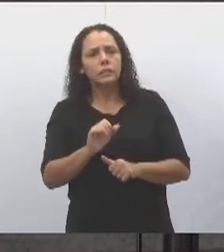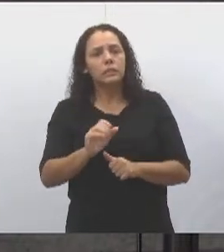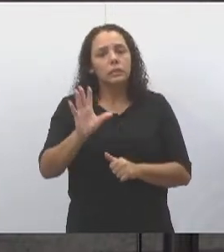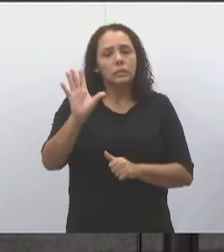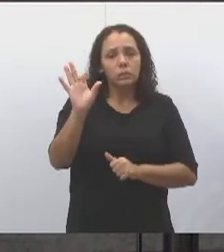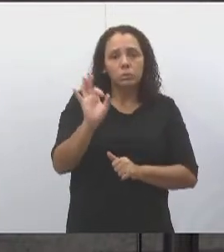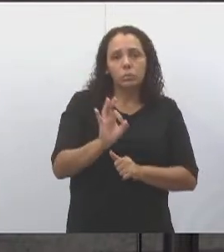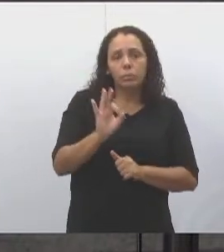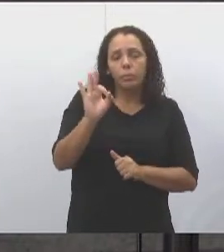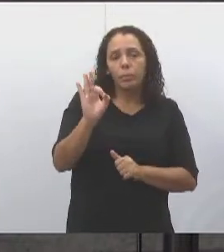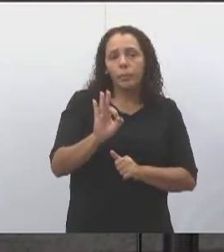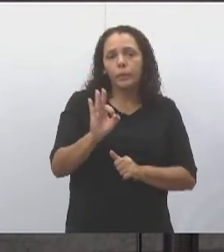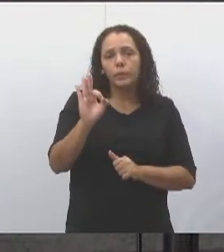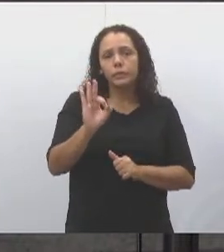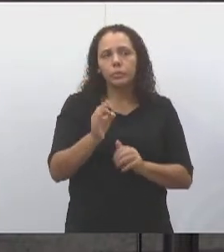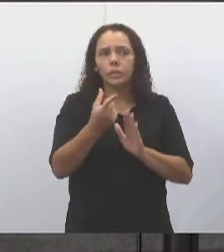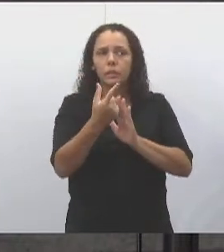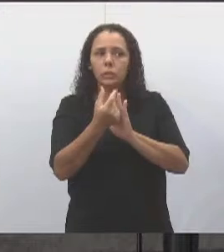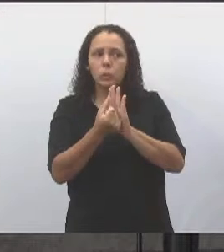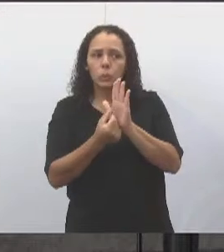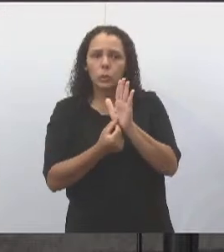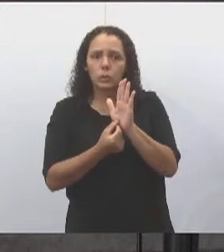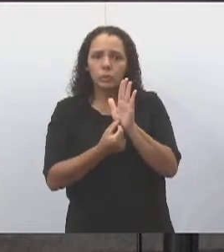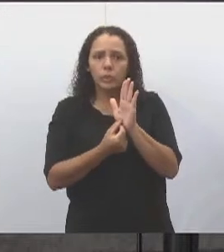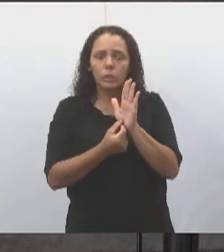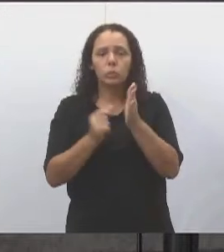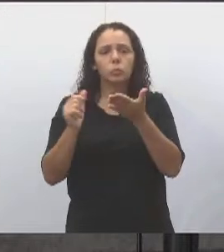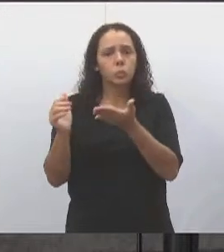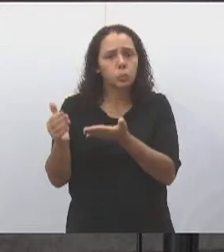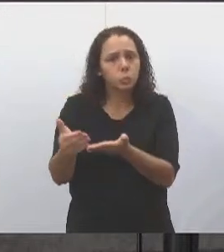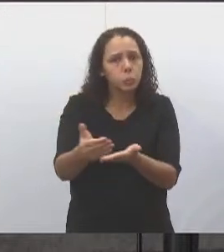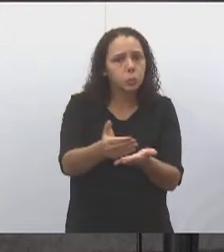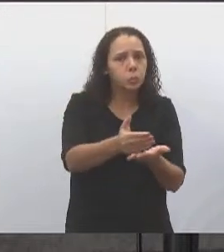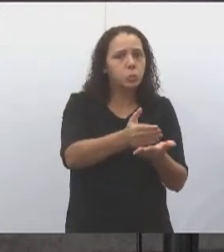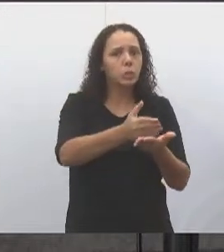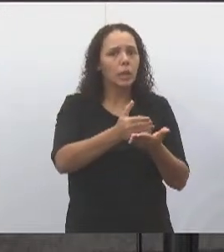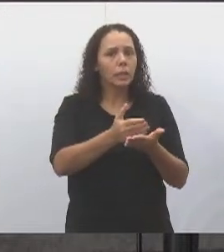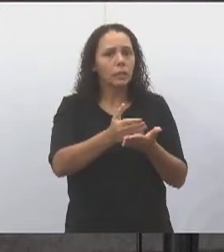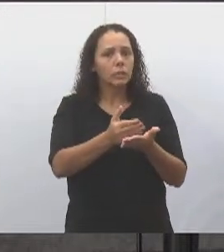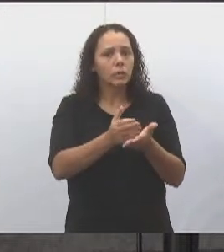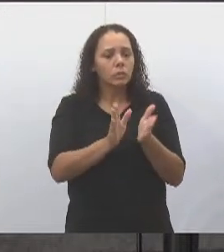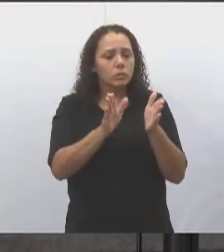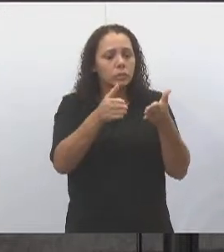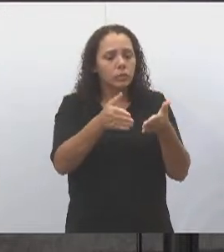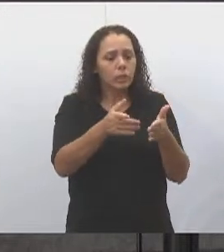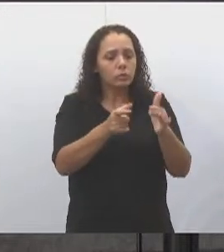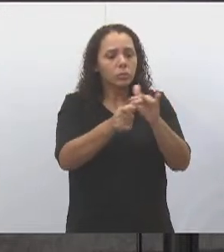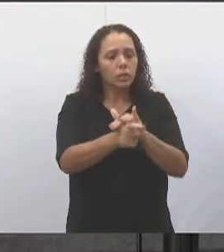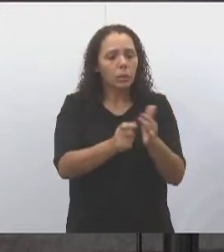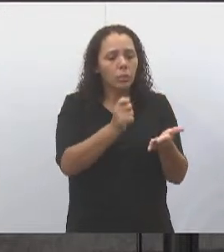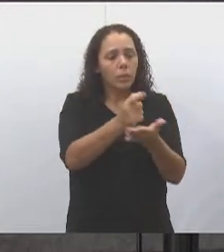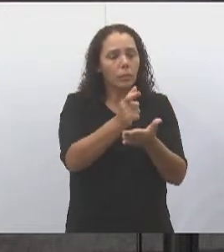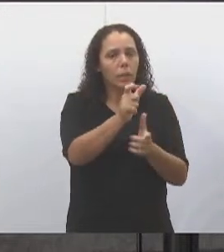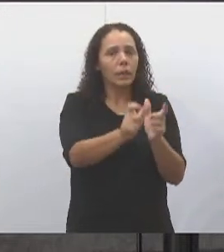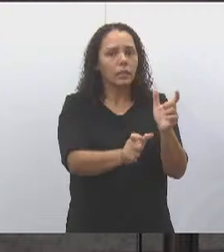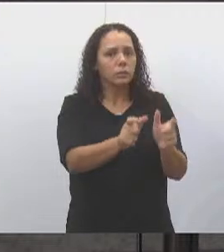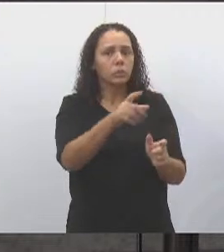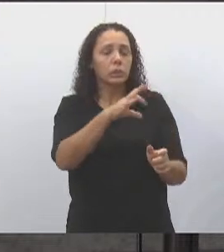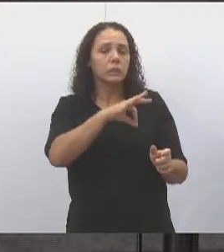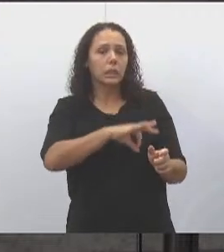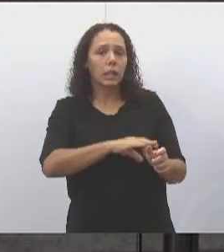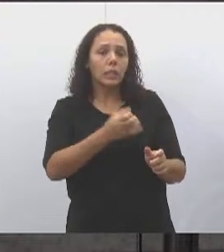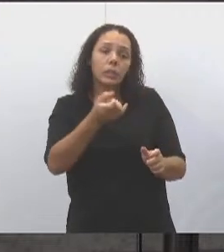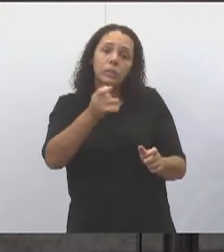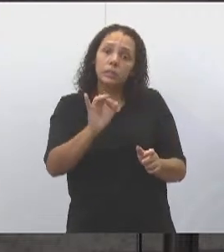porcentagem do orçamento, da arrecadação que vai ser destinada à folha de pagamento, se